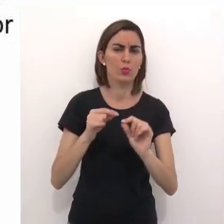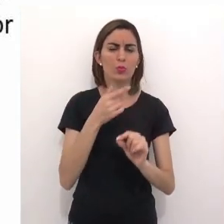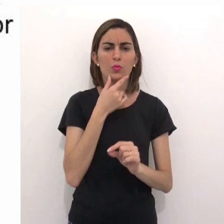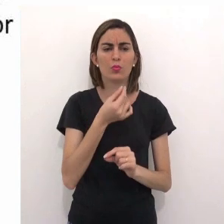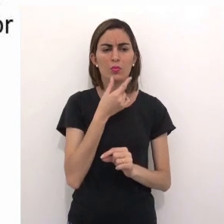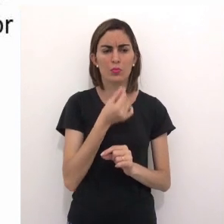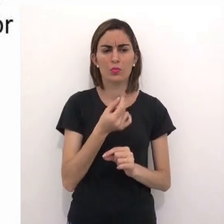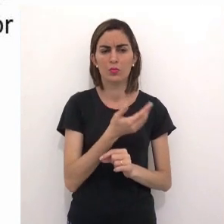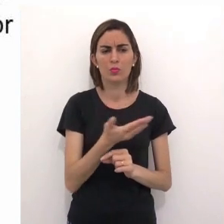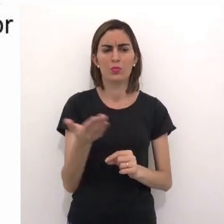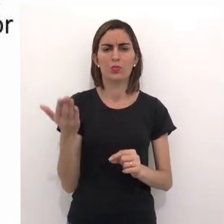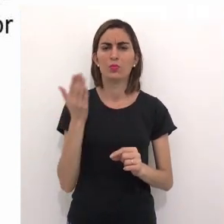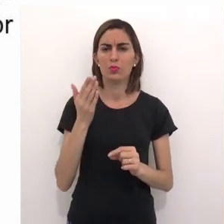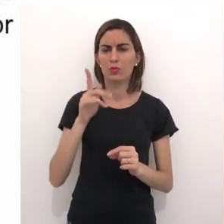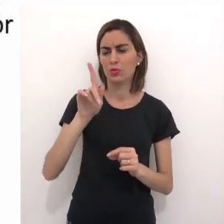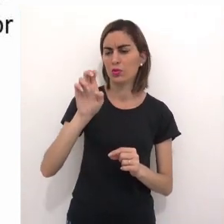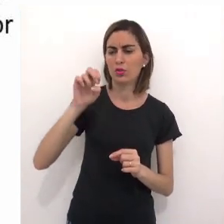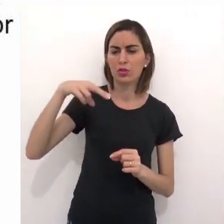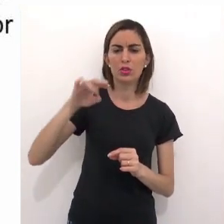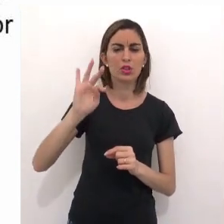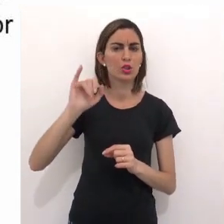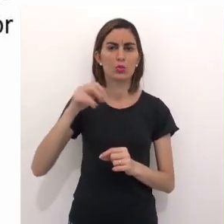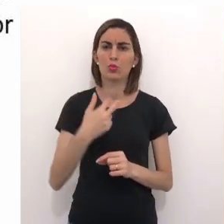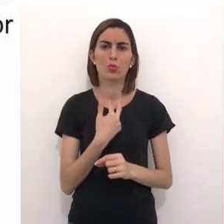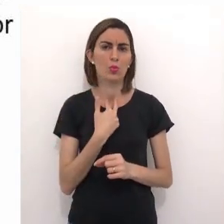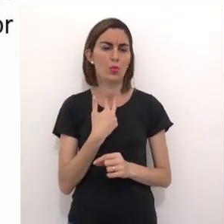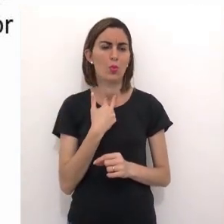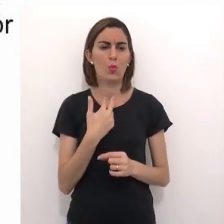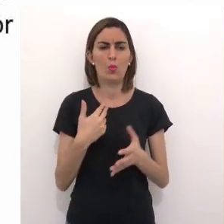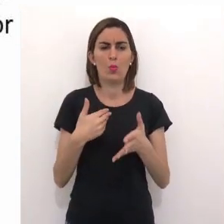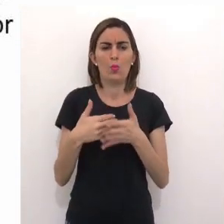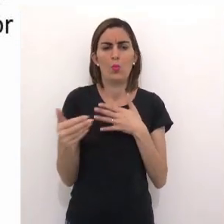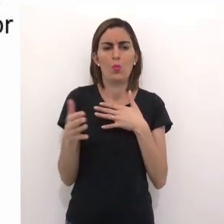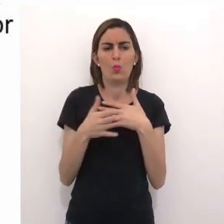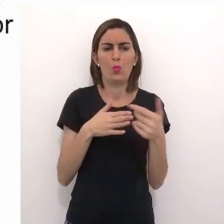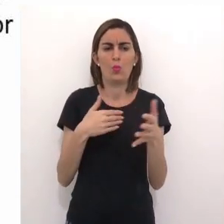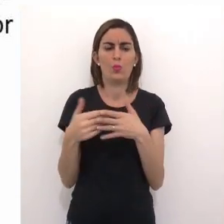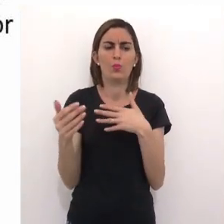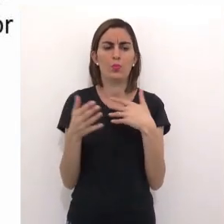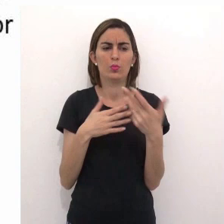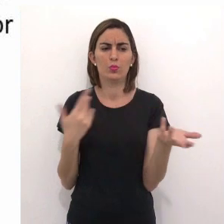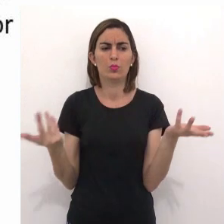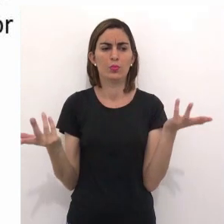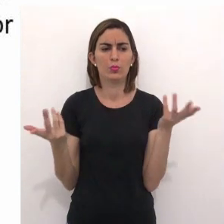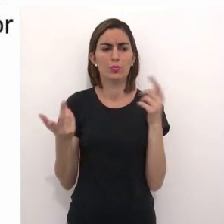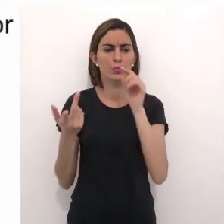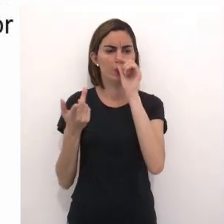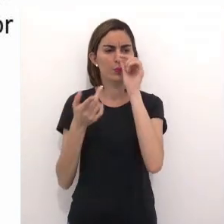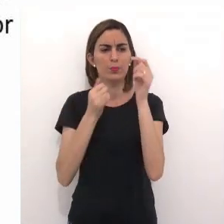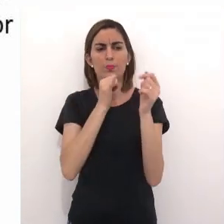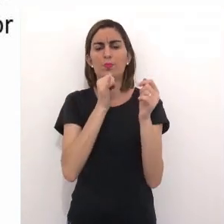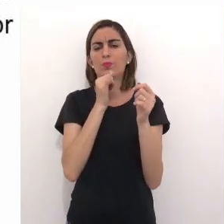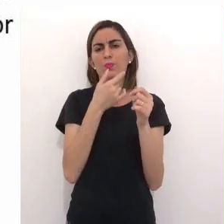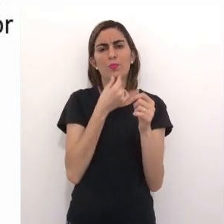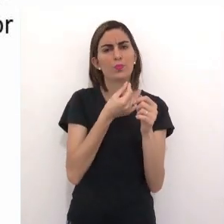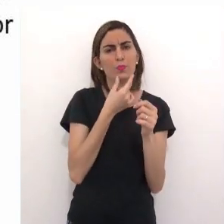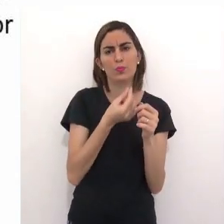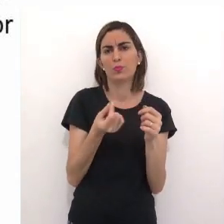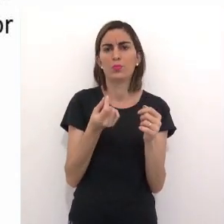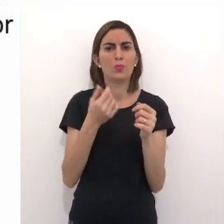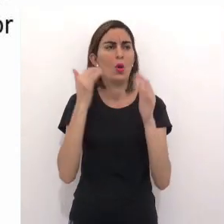homens gentios não possuíam qualquer vínculo religioso. Ou seja,